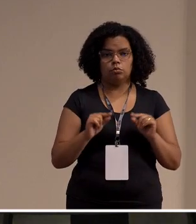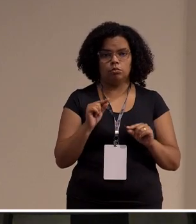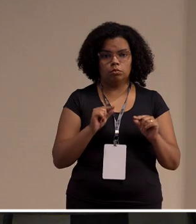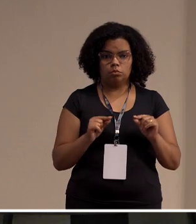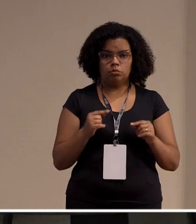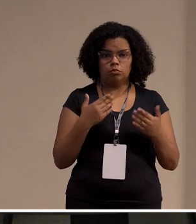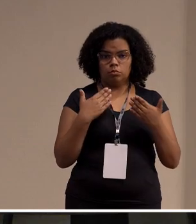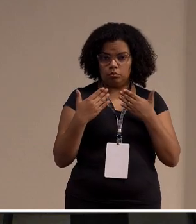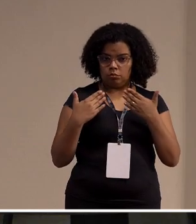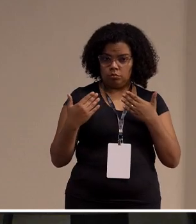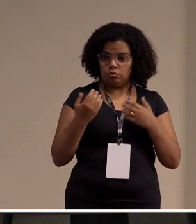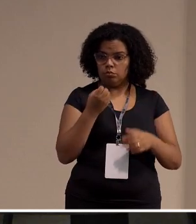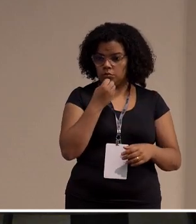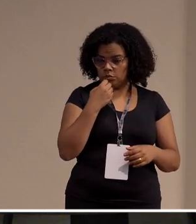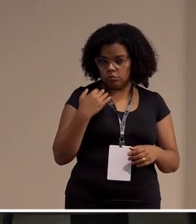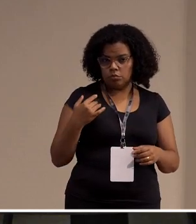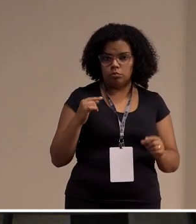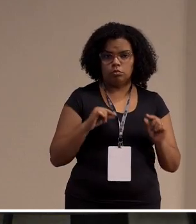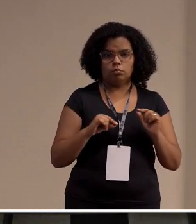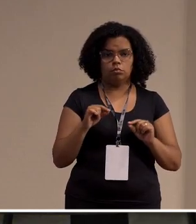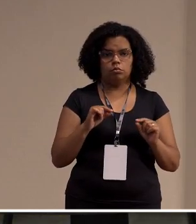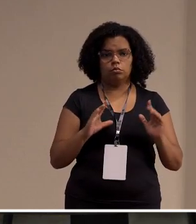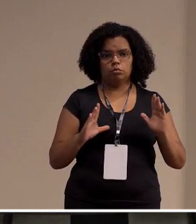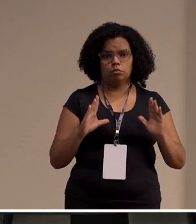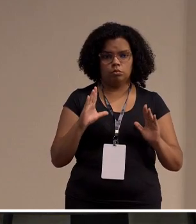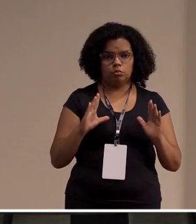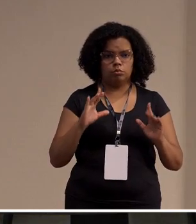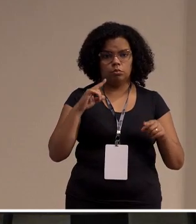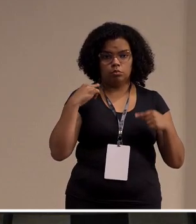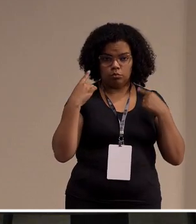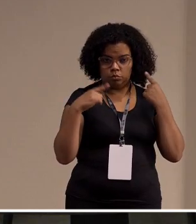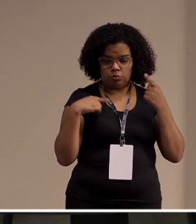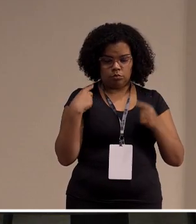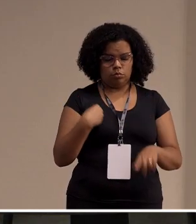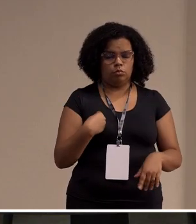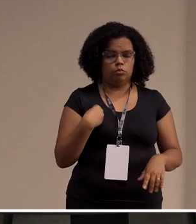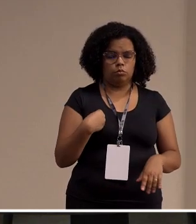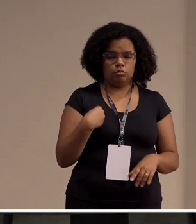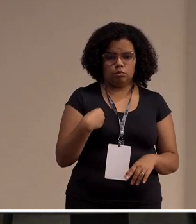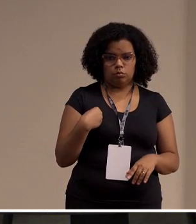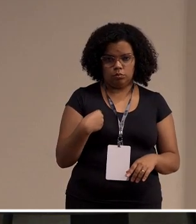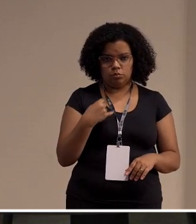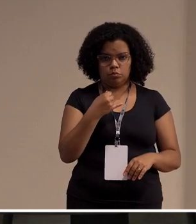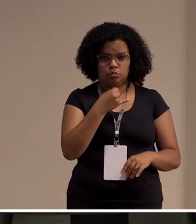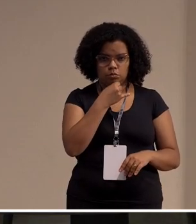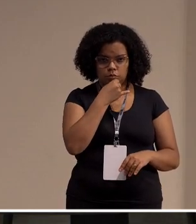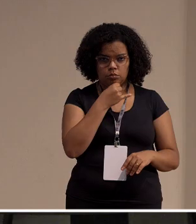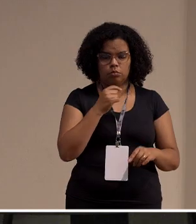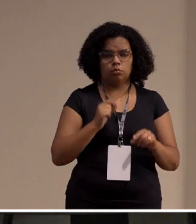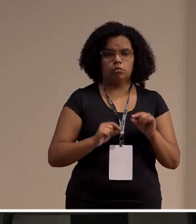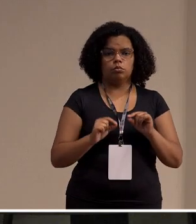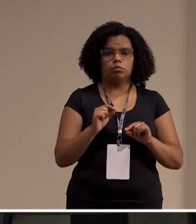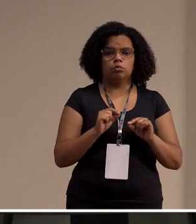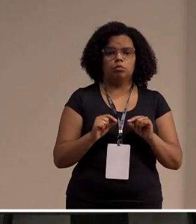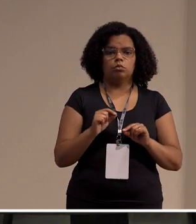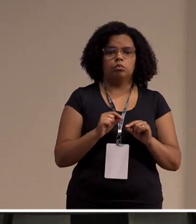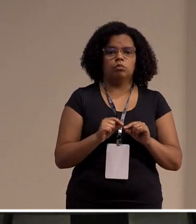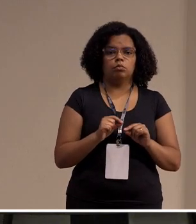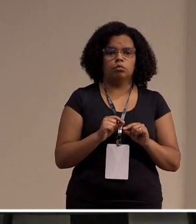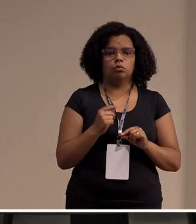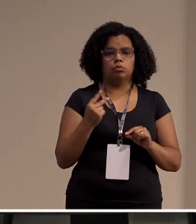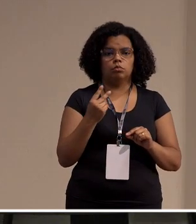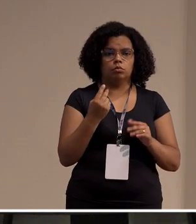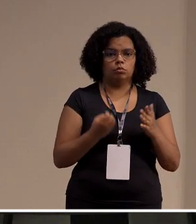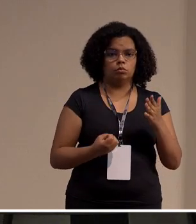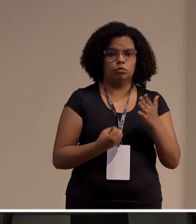bem sobre esse tempo louco que a gente está vivendo e trágico, que um pouco a obra dos dois autores dialogam